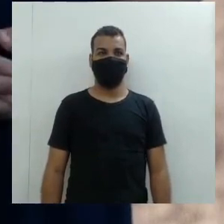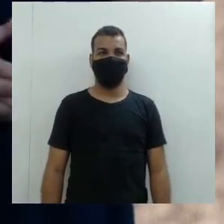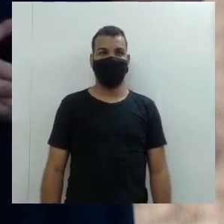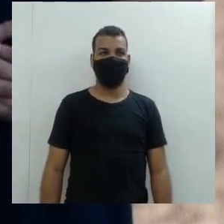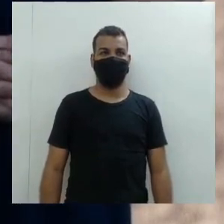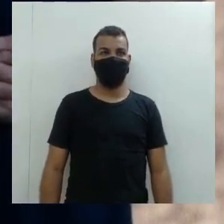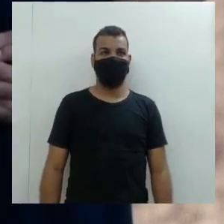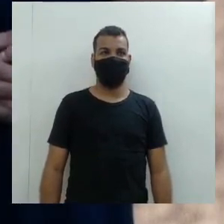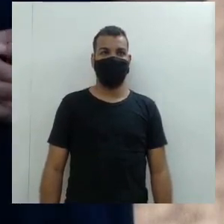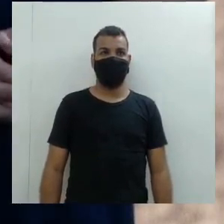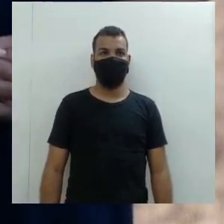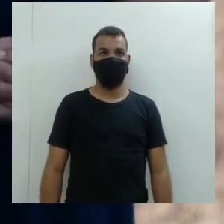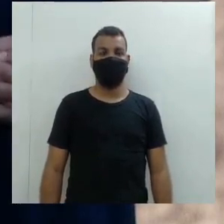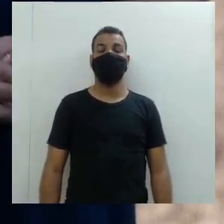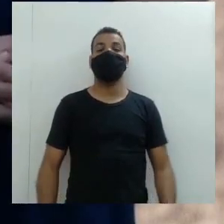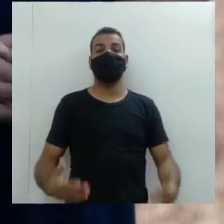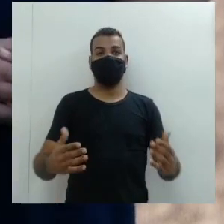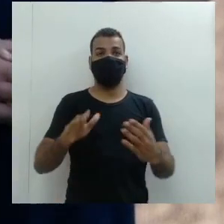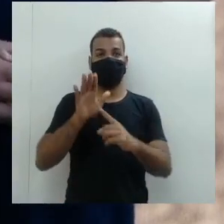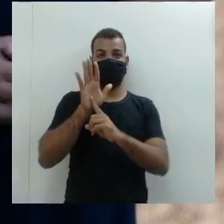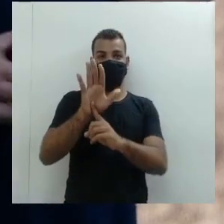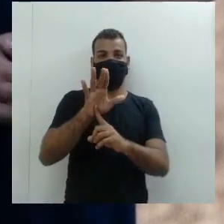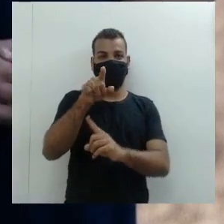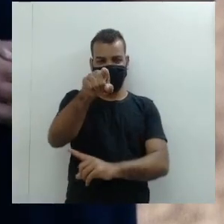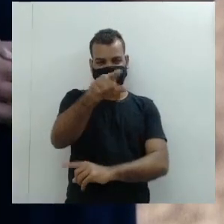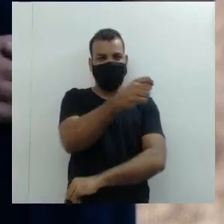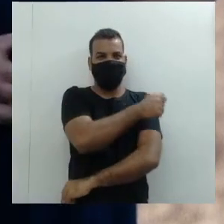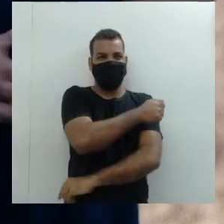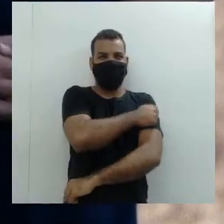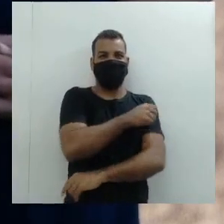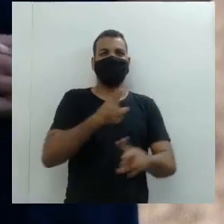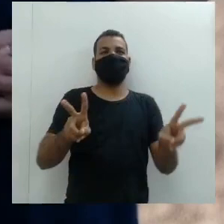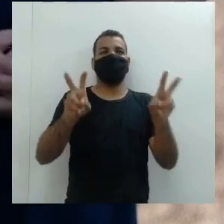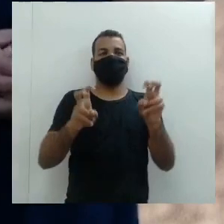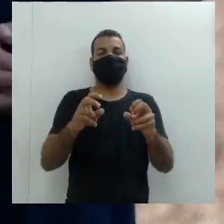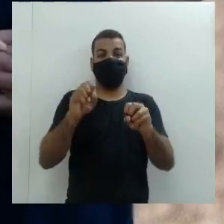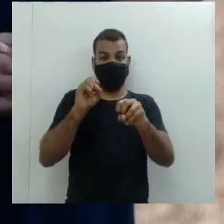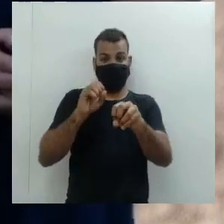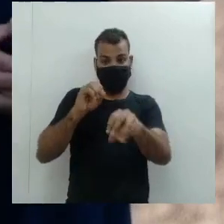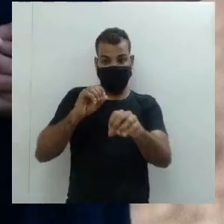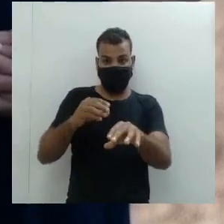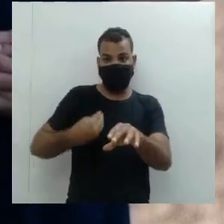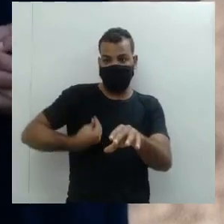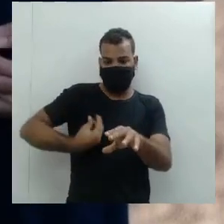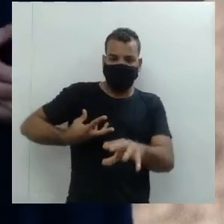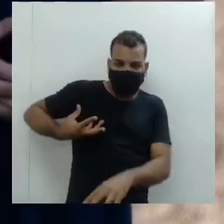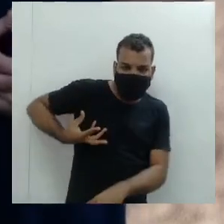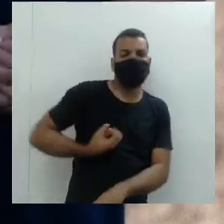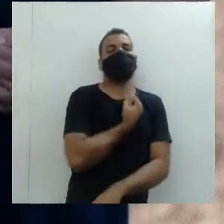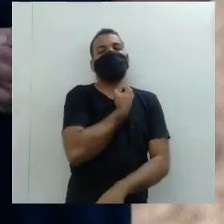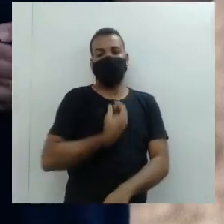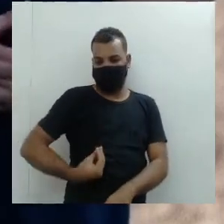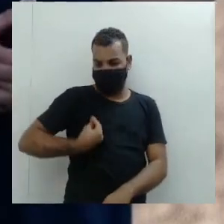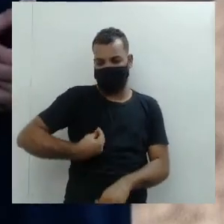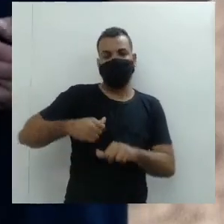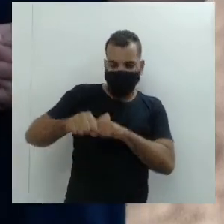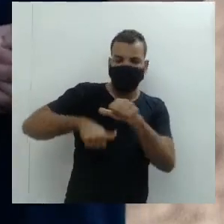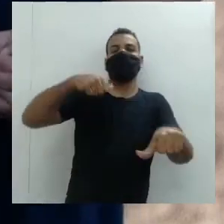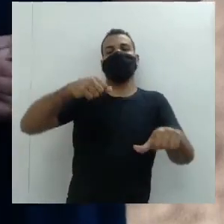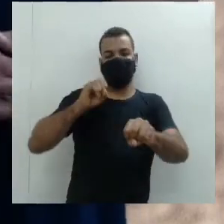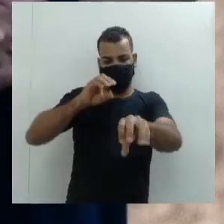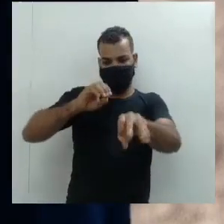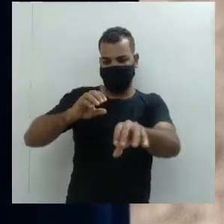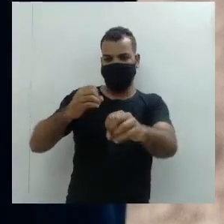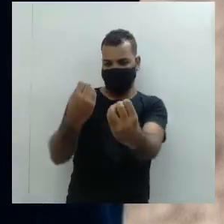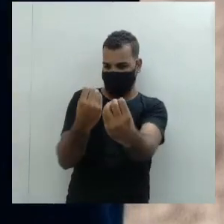seguinte, mostrar ao nosso estudante, olha aí, aquela questão, a educação salva vidas, não é isso? E transforma, certo? Olha aí, você